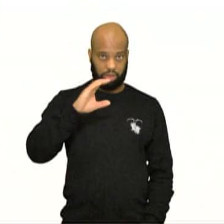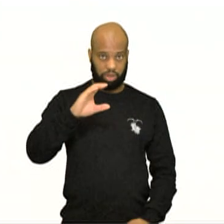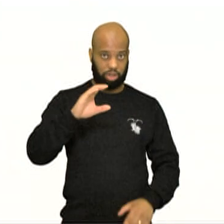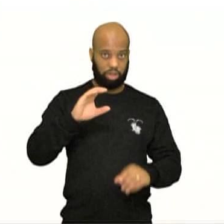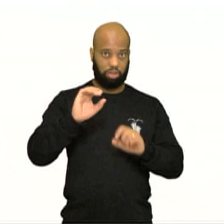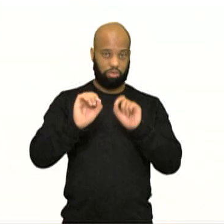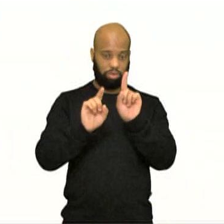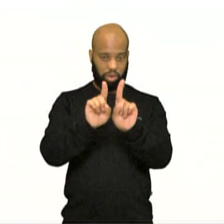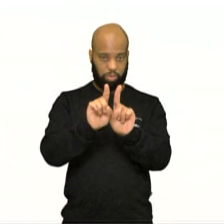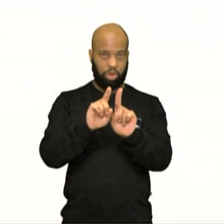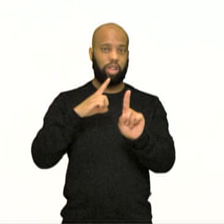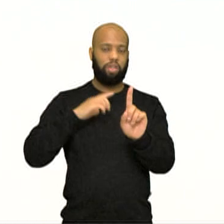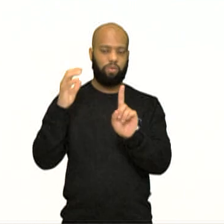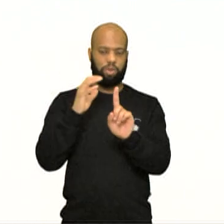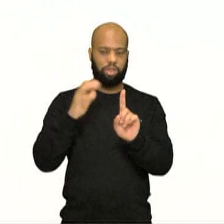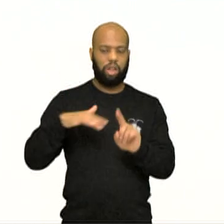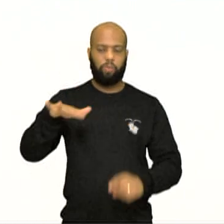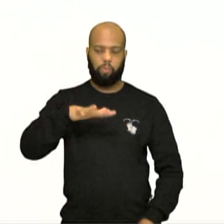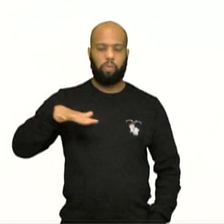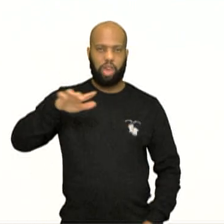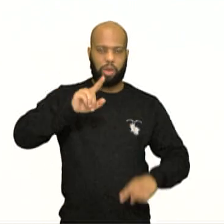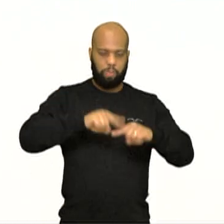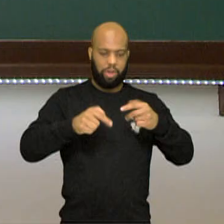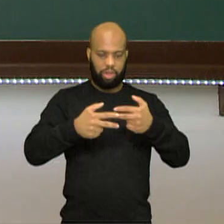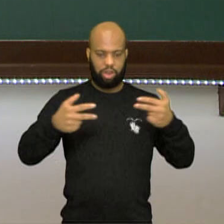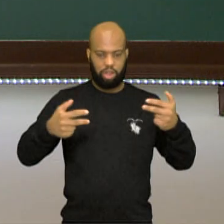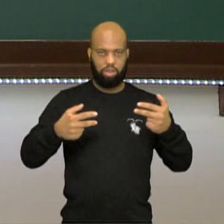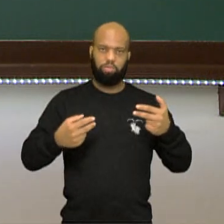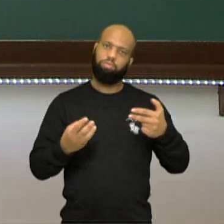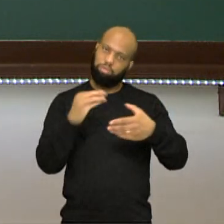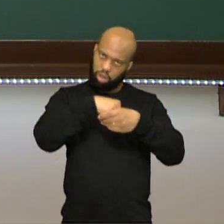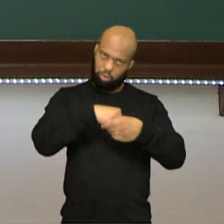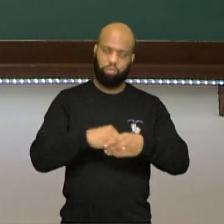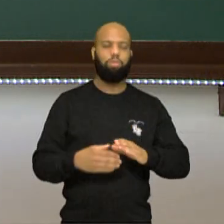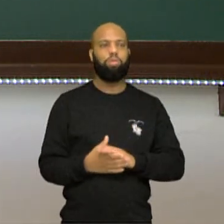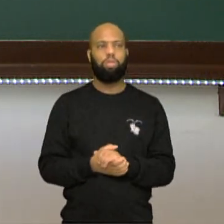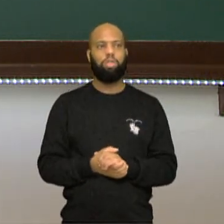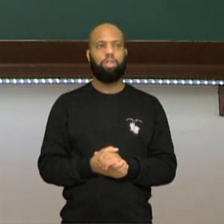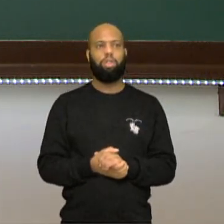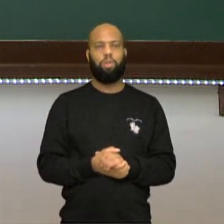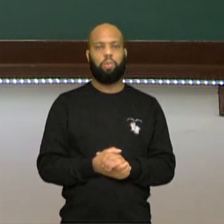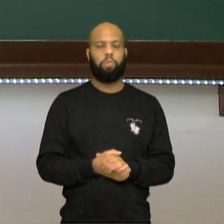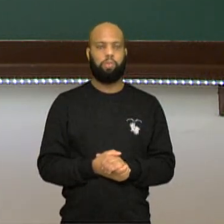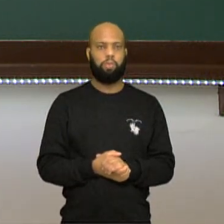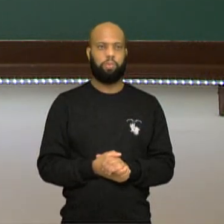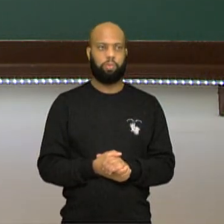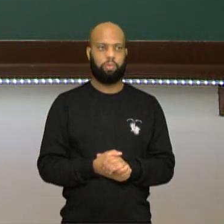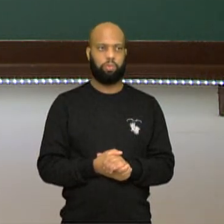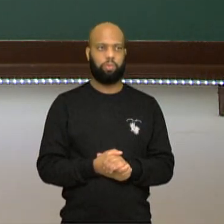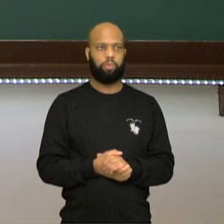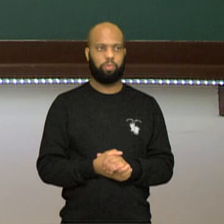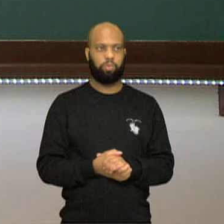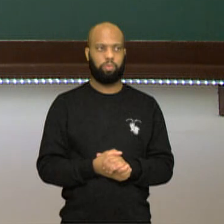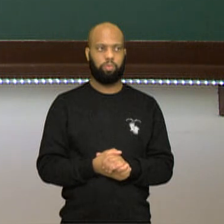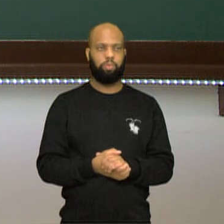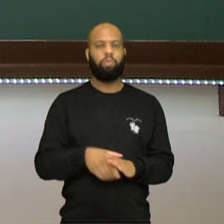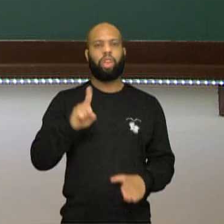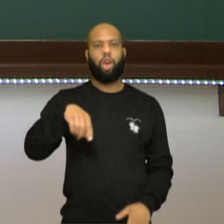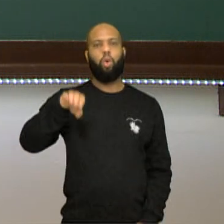é diretamente influenciada pelo meio material ao qual ele se encontra, que é o meio dielétrico em